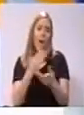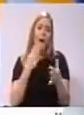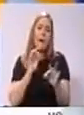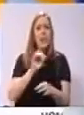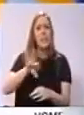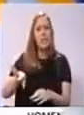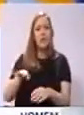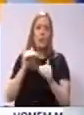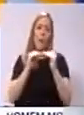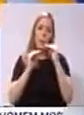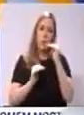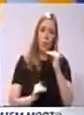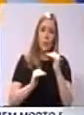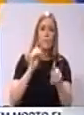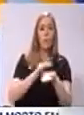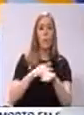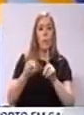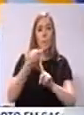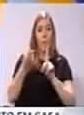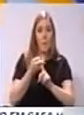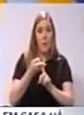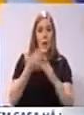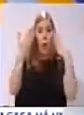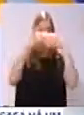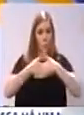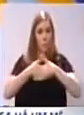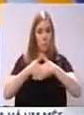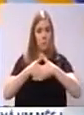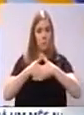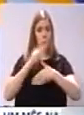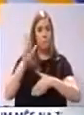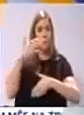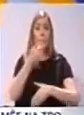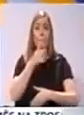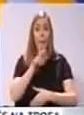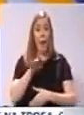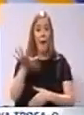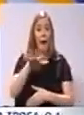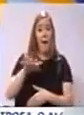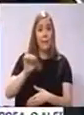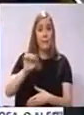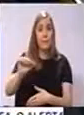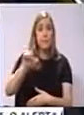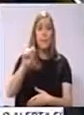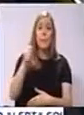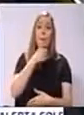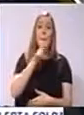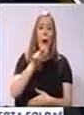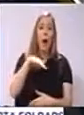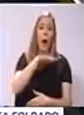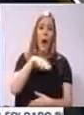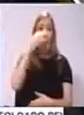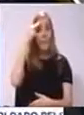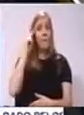resíduos, porque, de facto, a feira, durante o período noturno, na zona dos bares, que são também, sobretudo, bares da nossa zona de